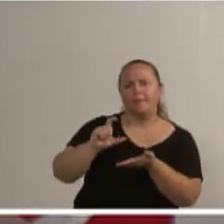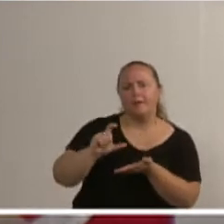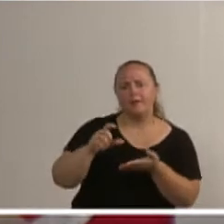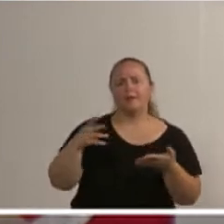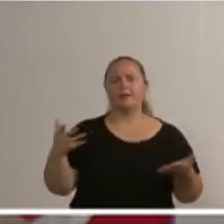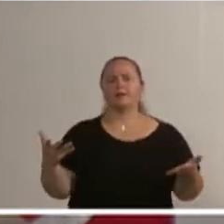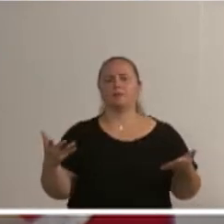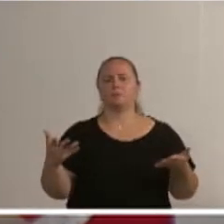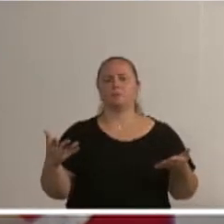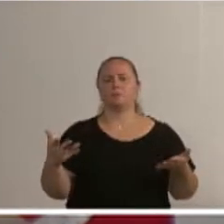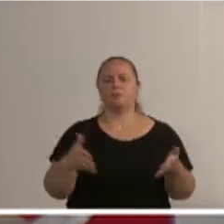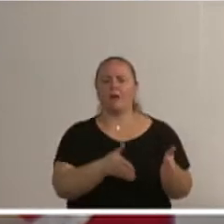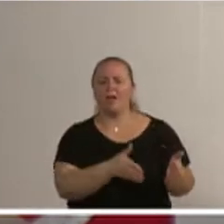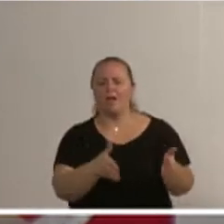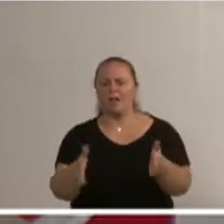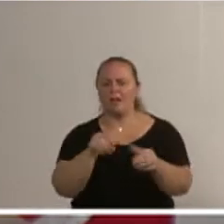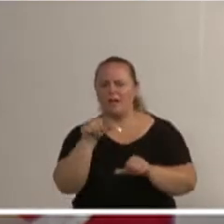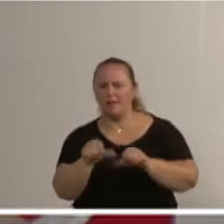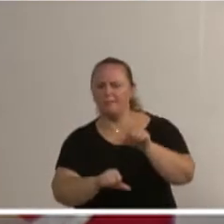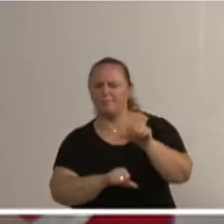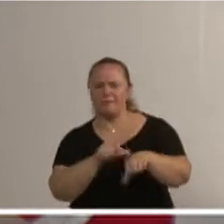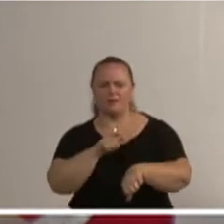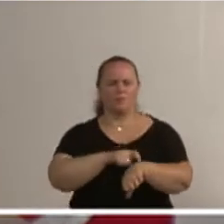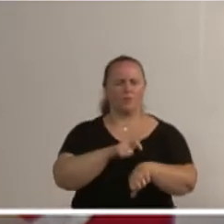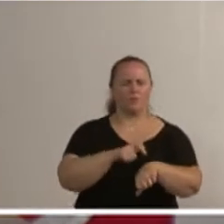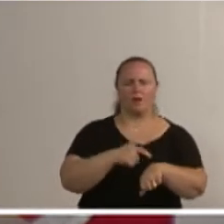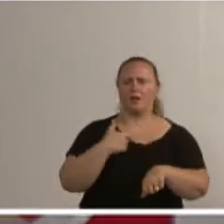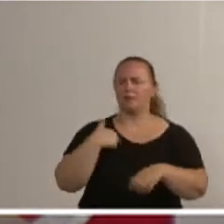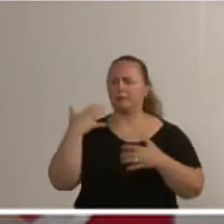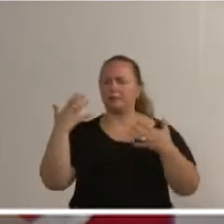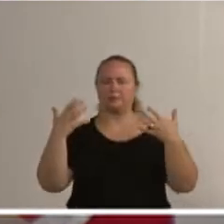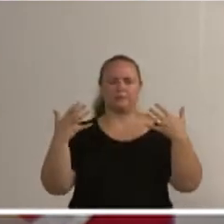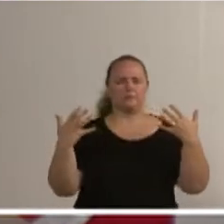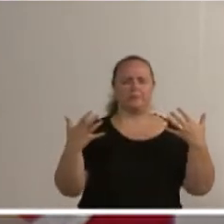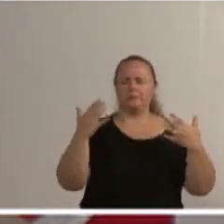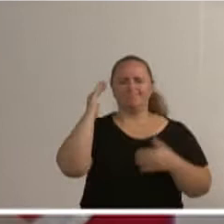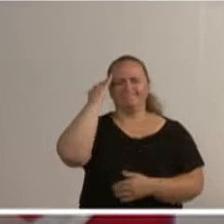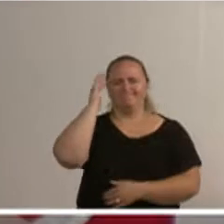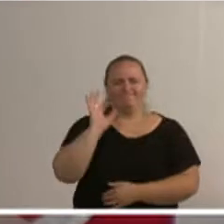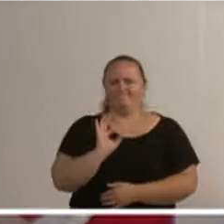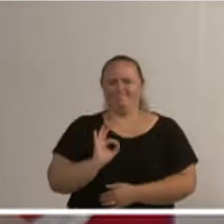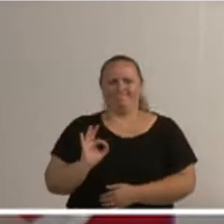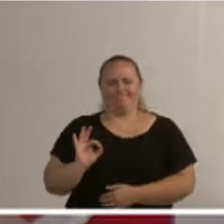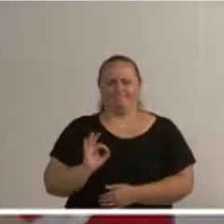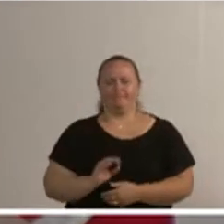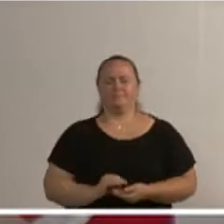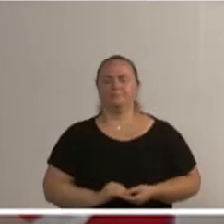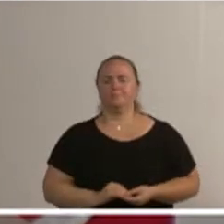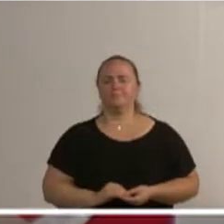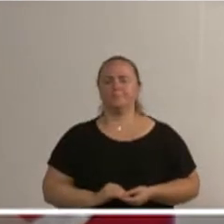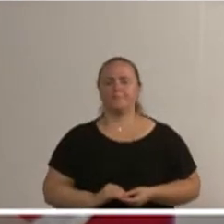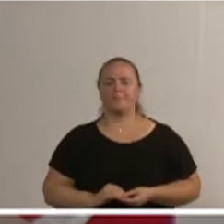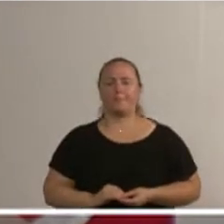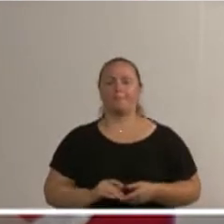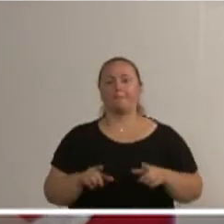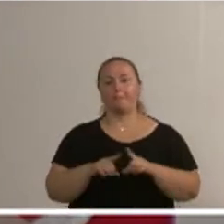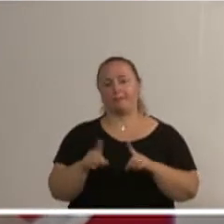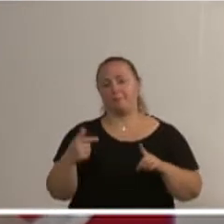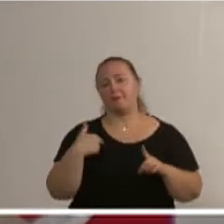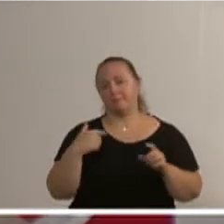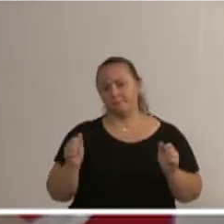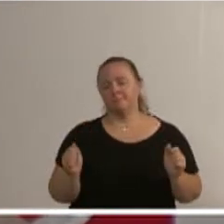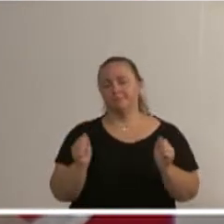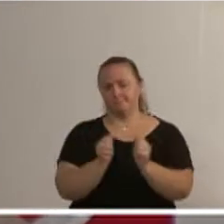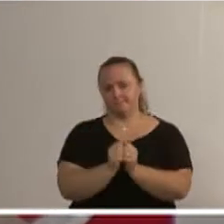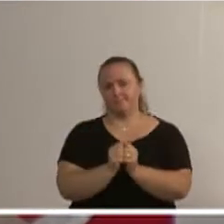de rota, se falava em diminuição de horário, eu não sabia o que estava acontecendo. Participei, então, dessa reunião com a